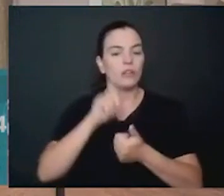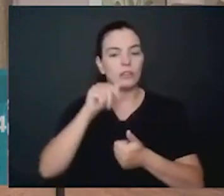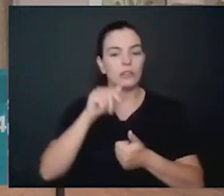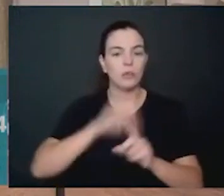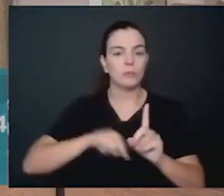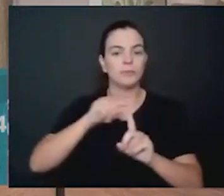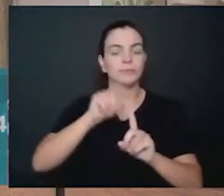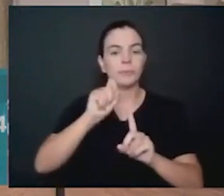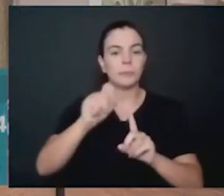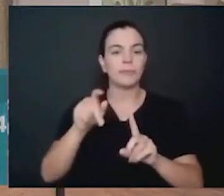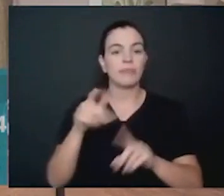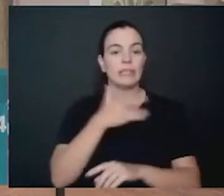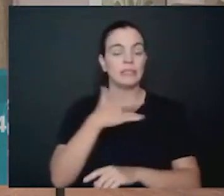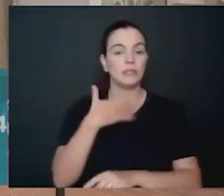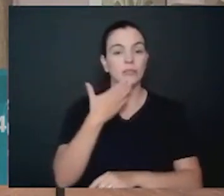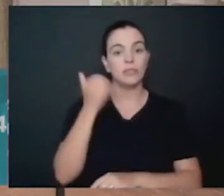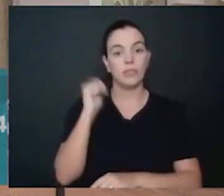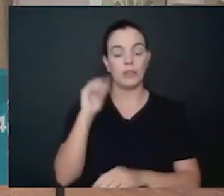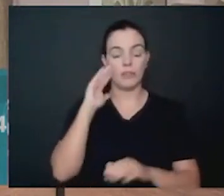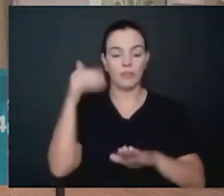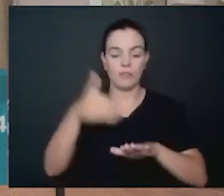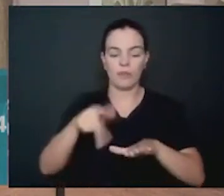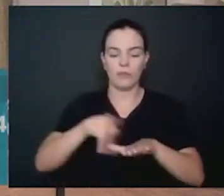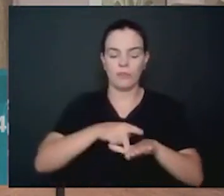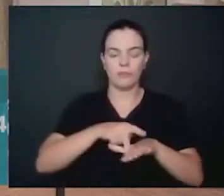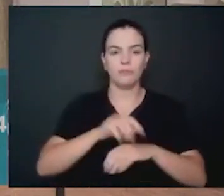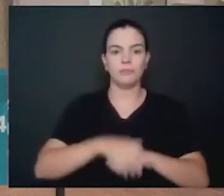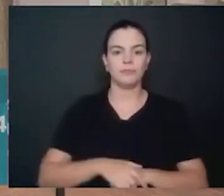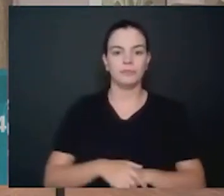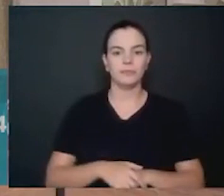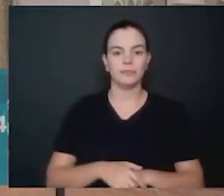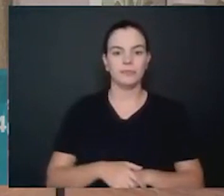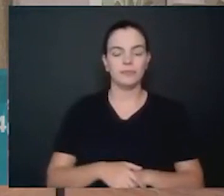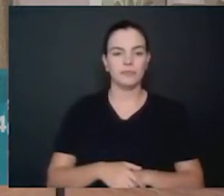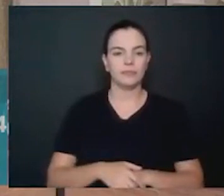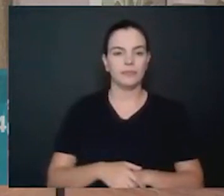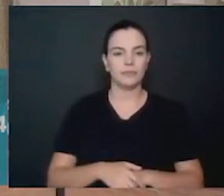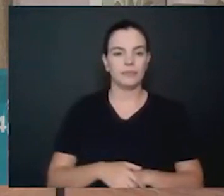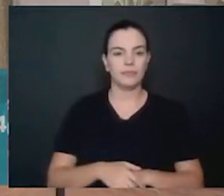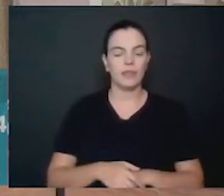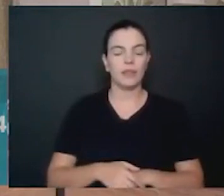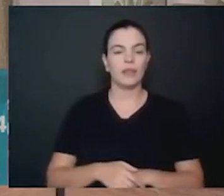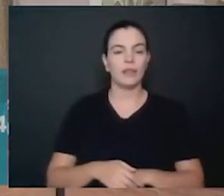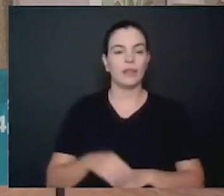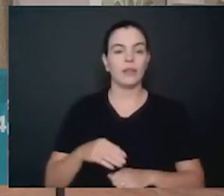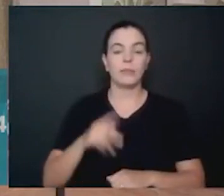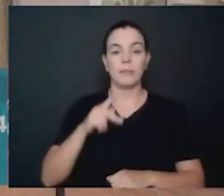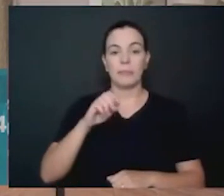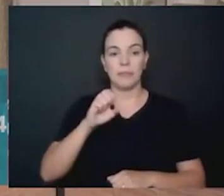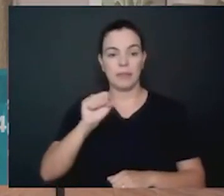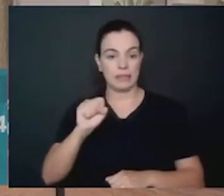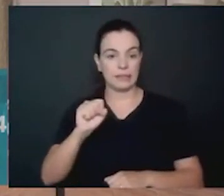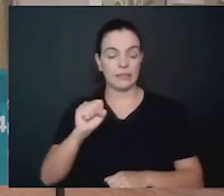bem-estar para os pés a clínica pés em cuidados oferece ótima infraestrutura e